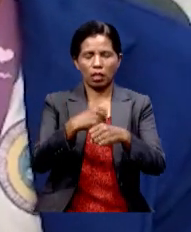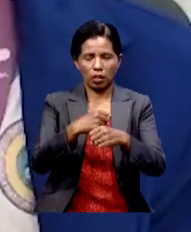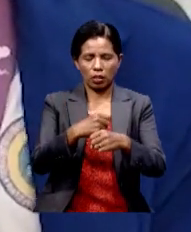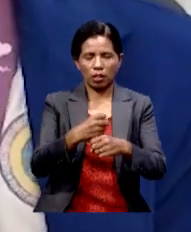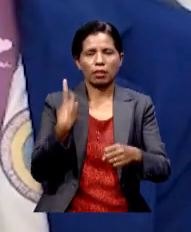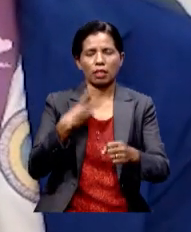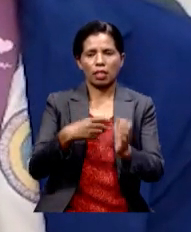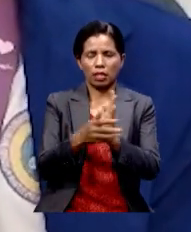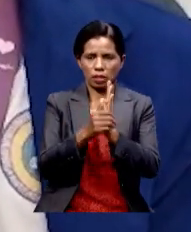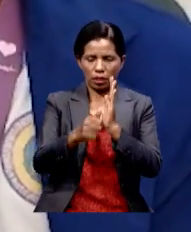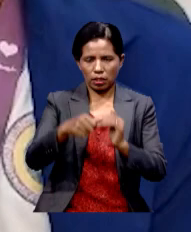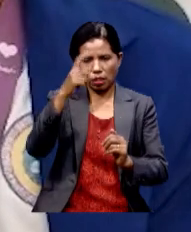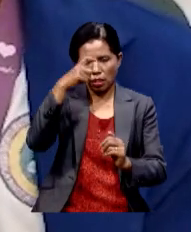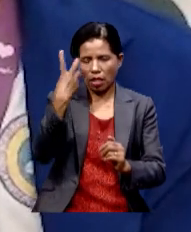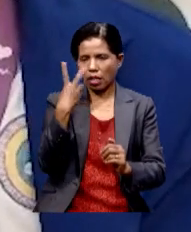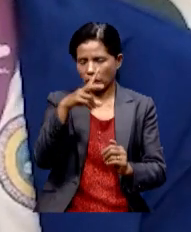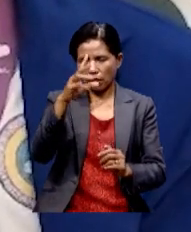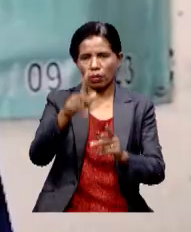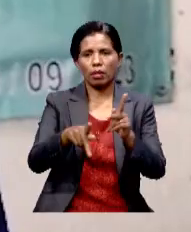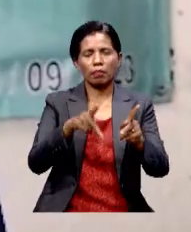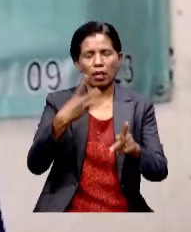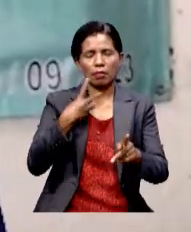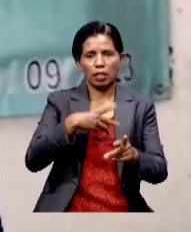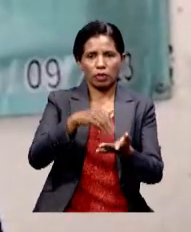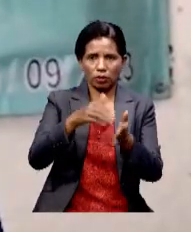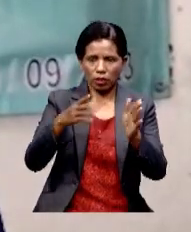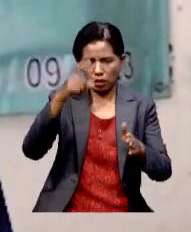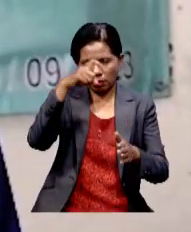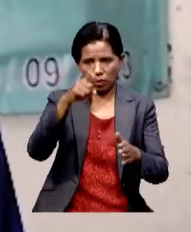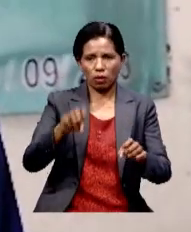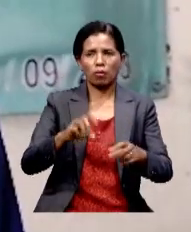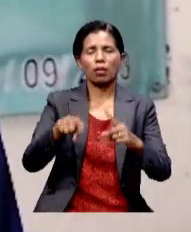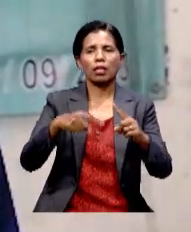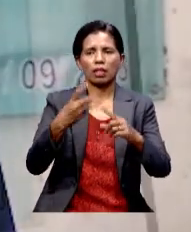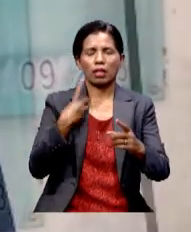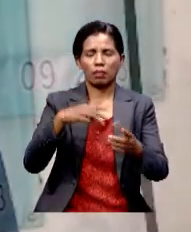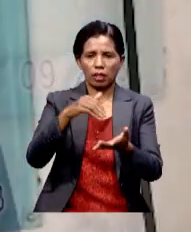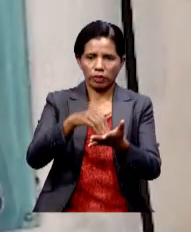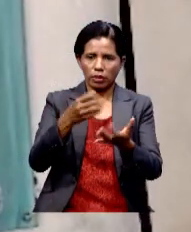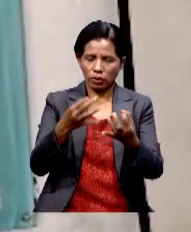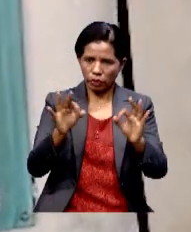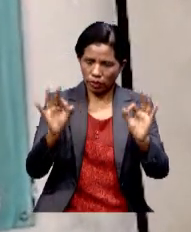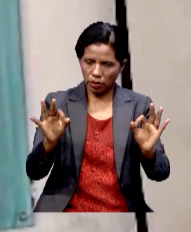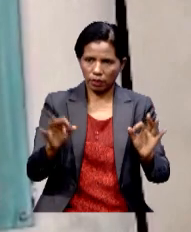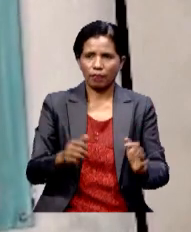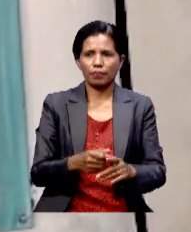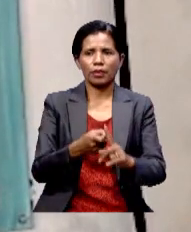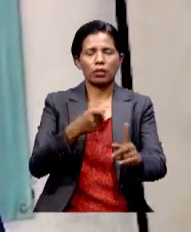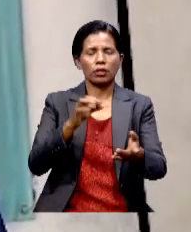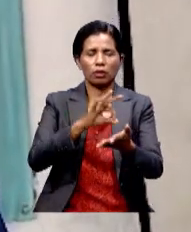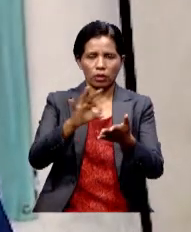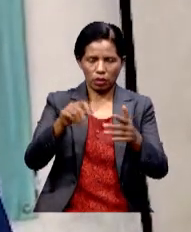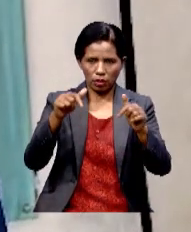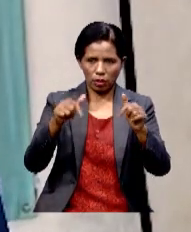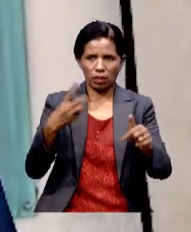capacidade no relevo a mi finalista ni capacidade se me hira a mi finalizo ona a mi estudo ligusi formação idane